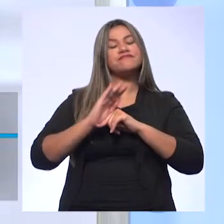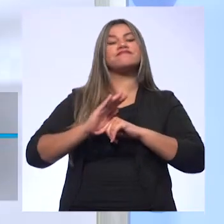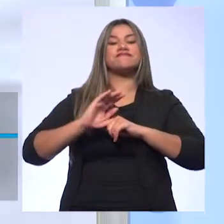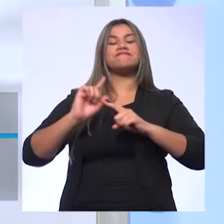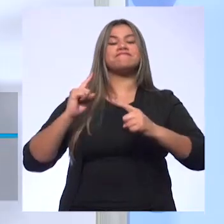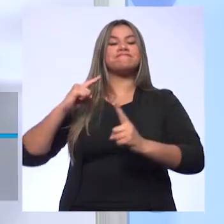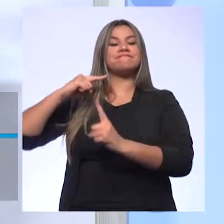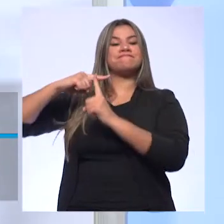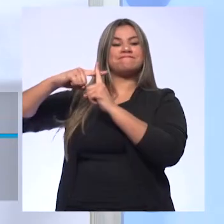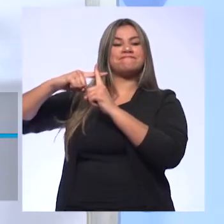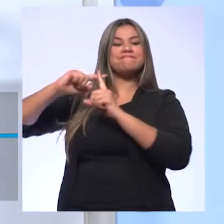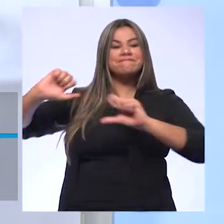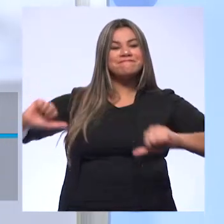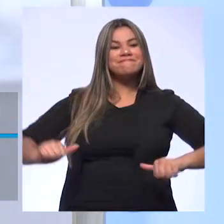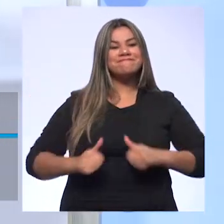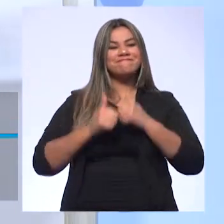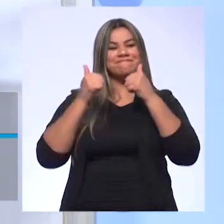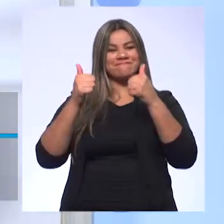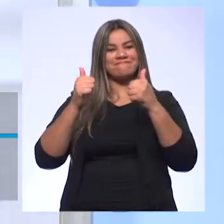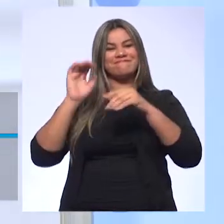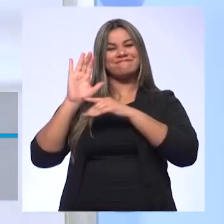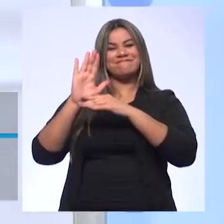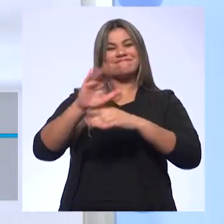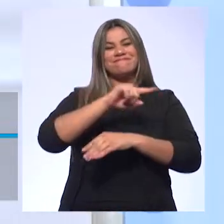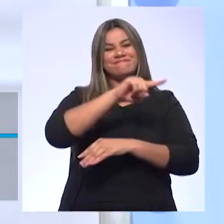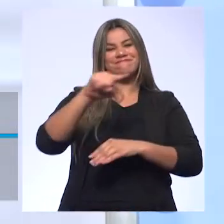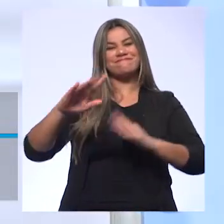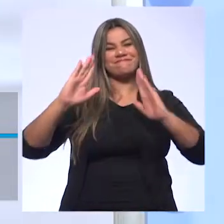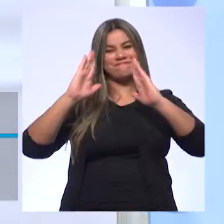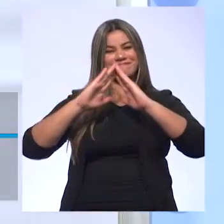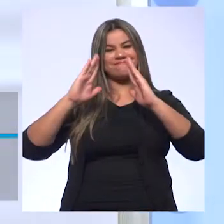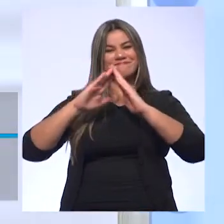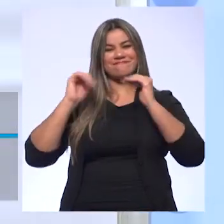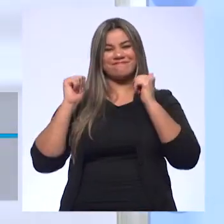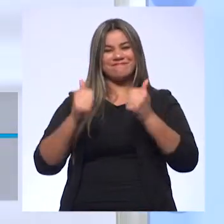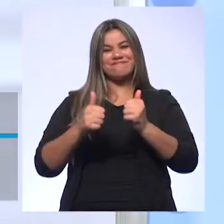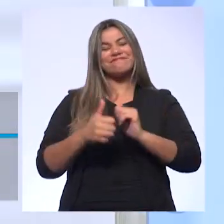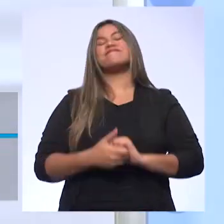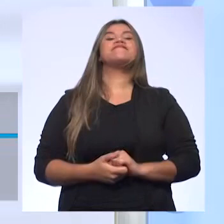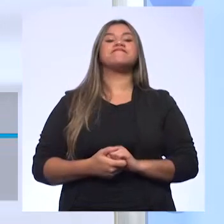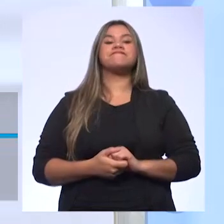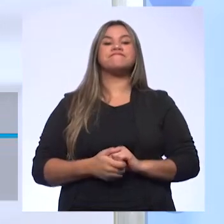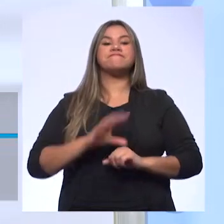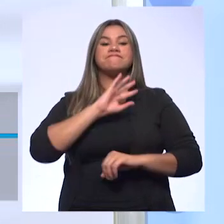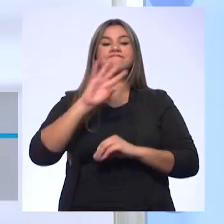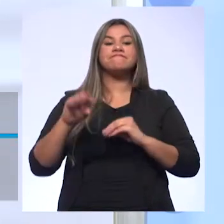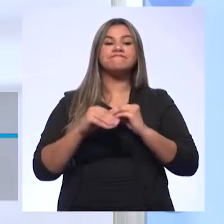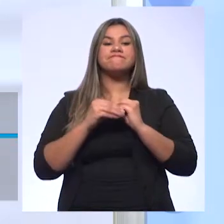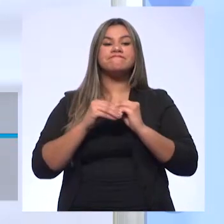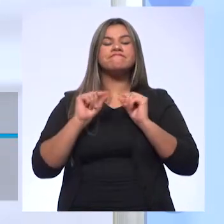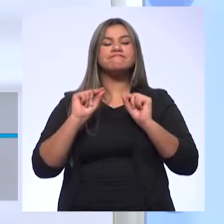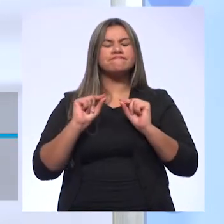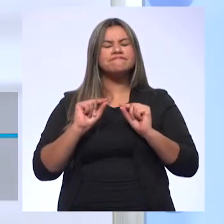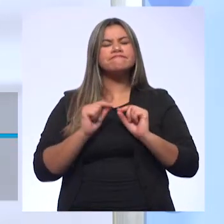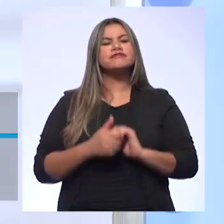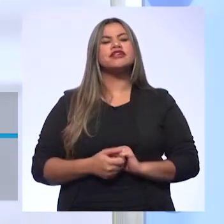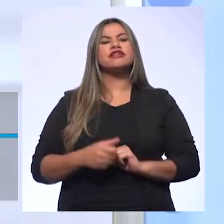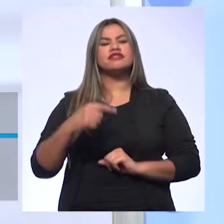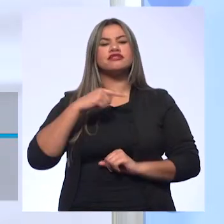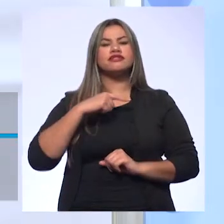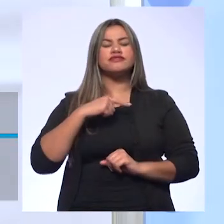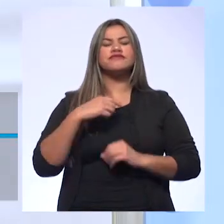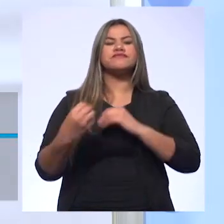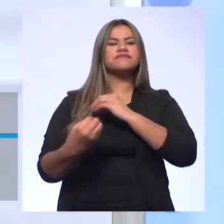melhorando para vocês que estão aí em casa. Inclusive, a gente recebeu algumas